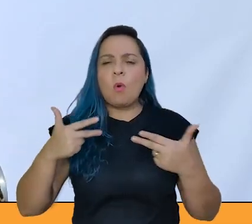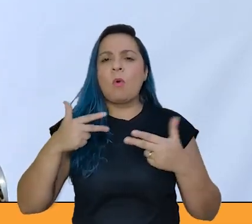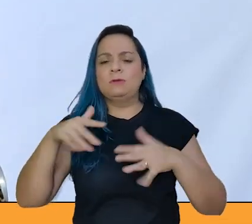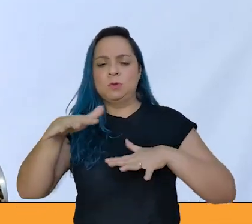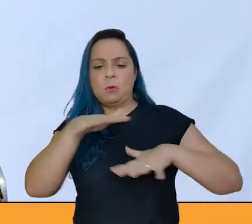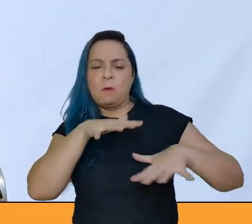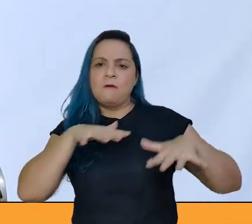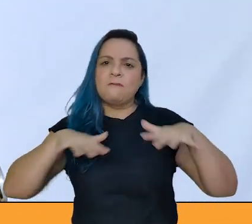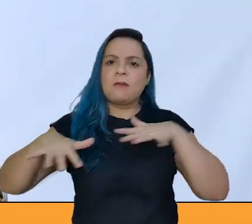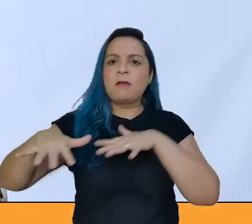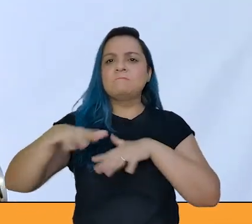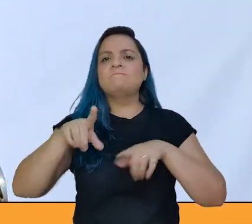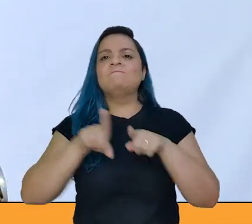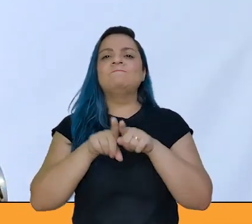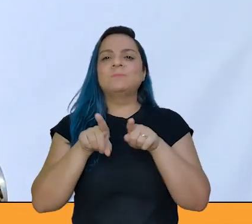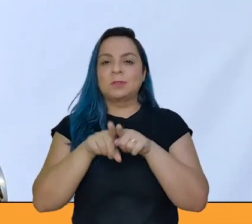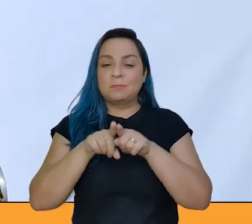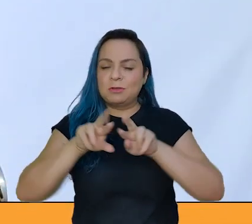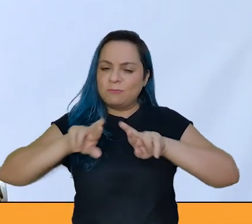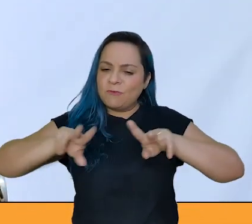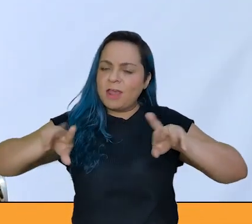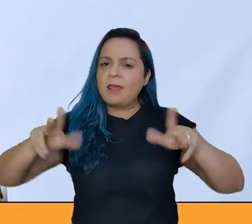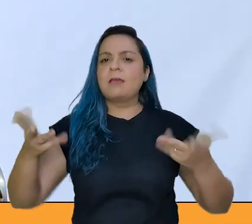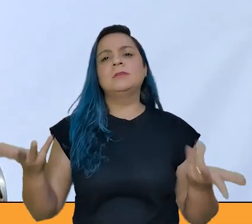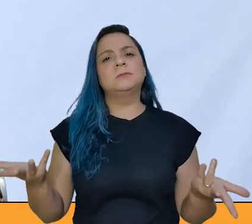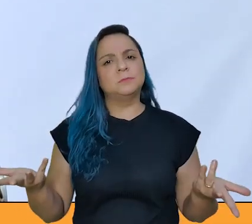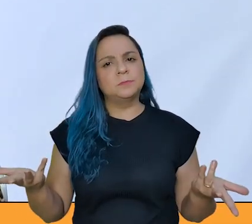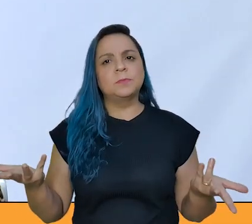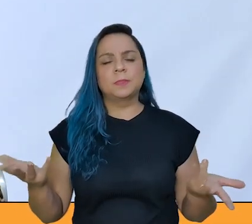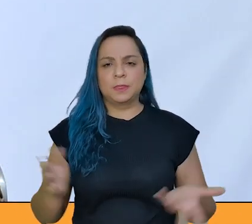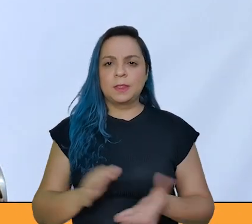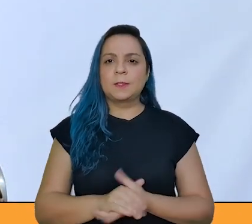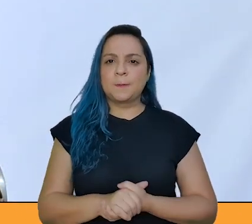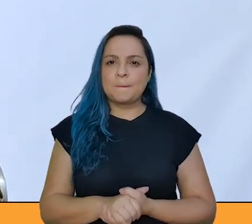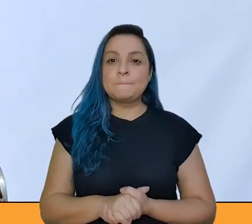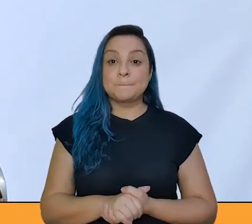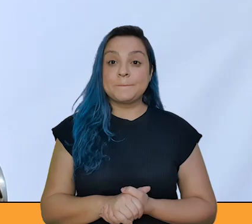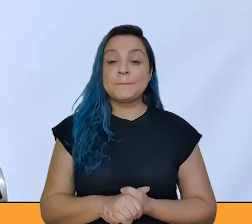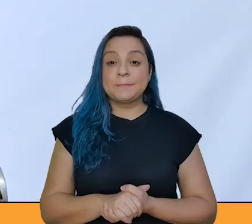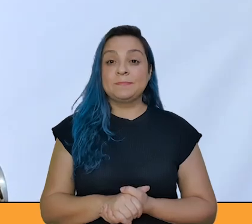se movimentar de diferentes formas, assim,